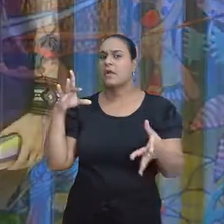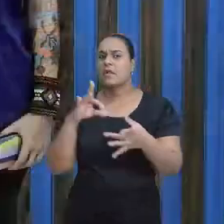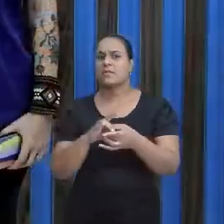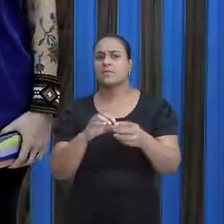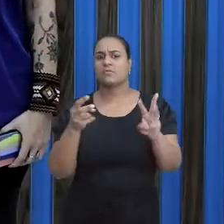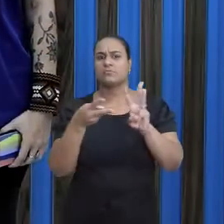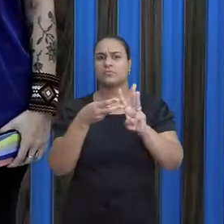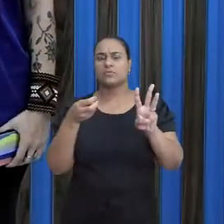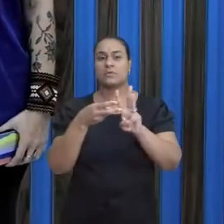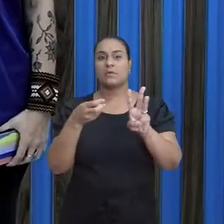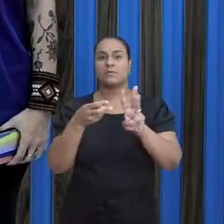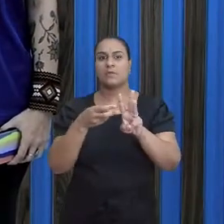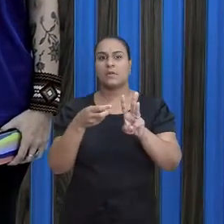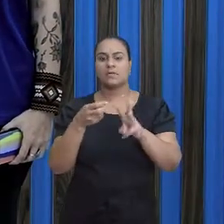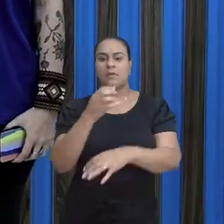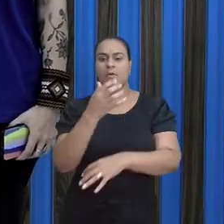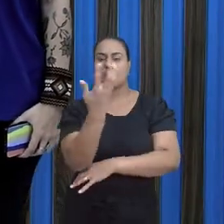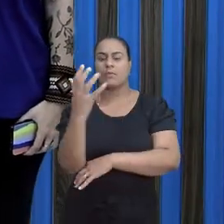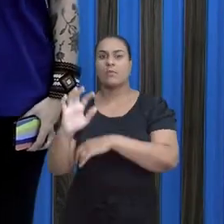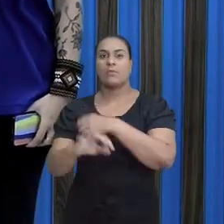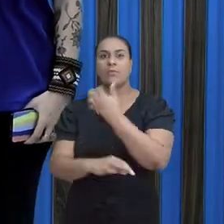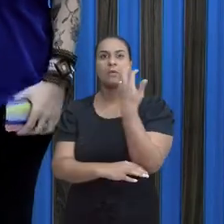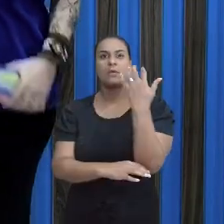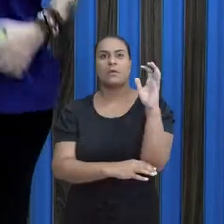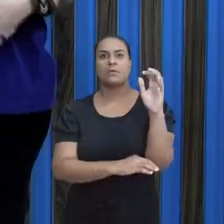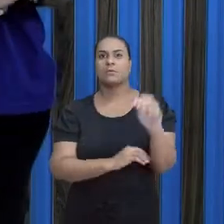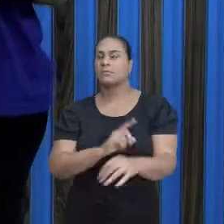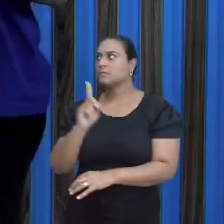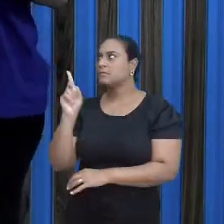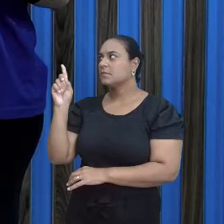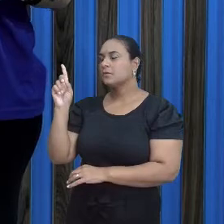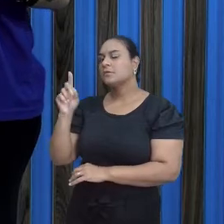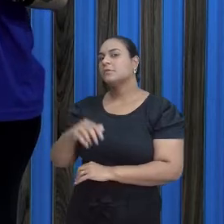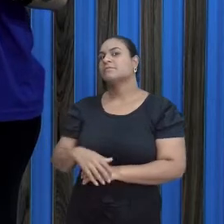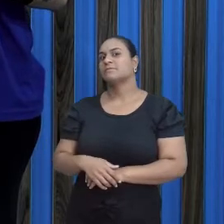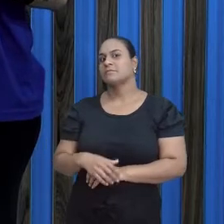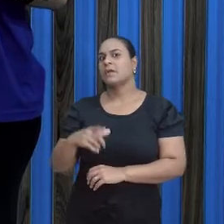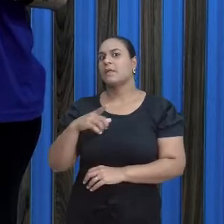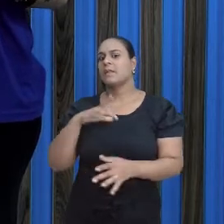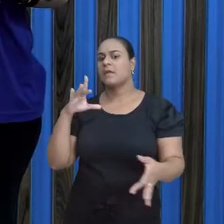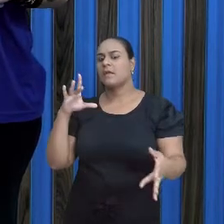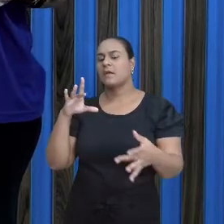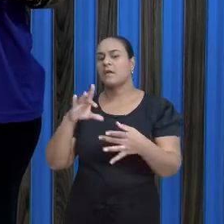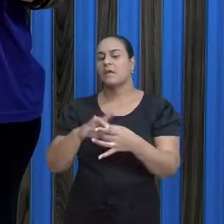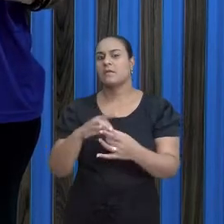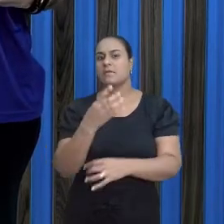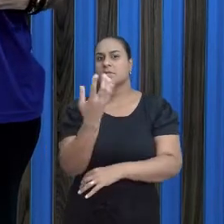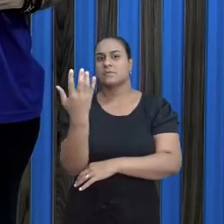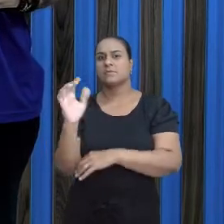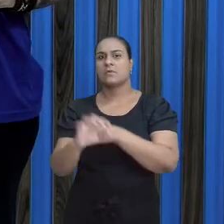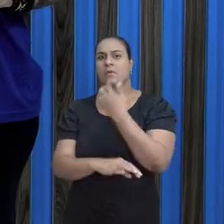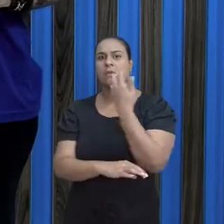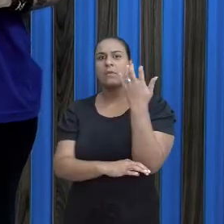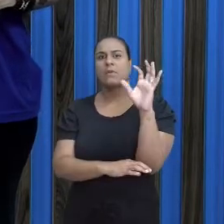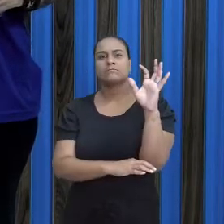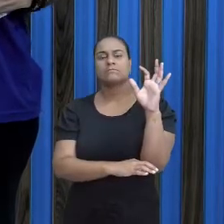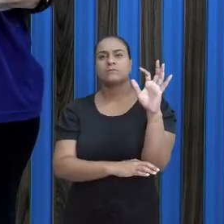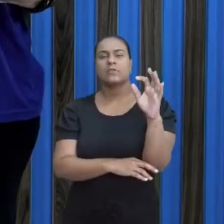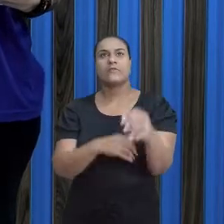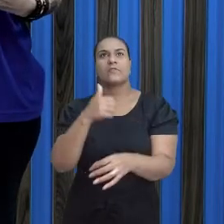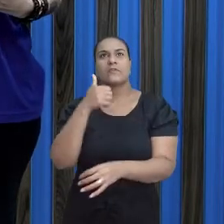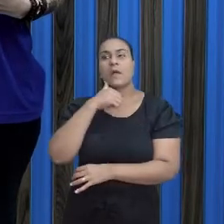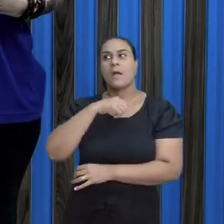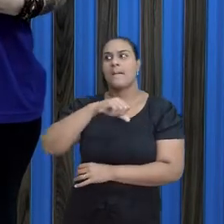indígenas, né, com a natureza. Os indígenas, eles têm a relação da natureza como uma grande mãe, certo? Essa